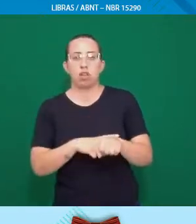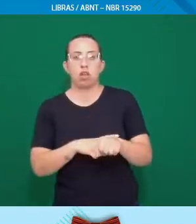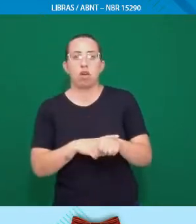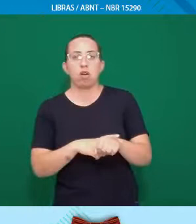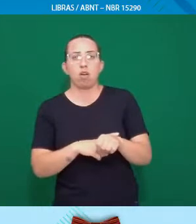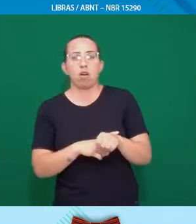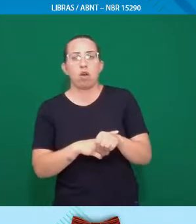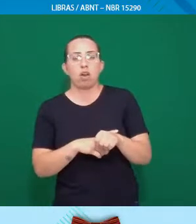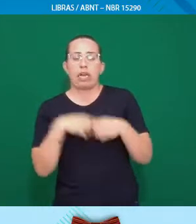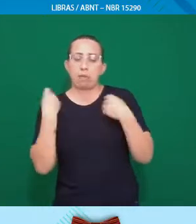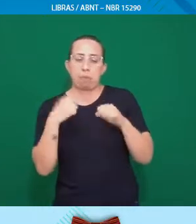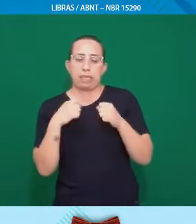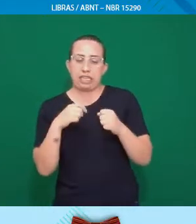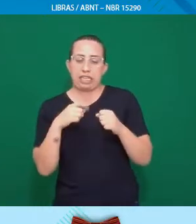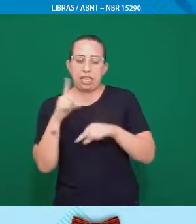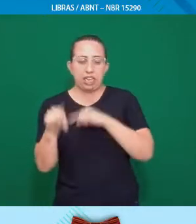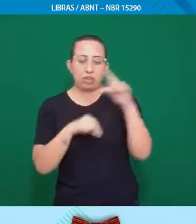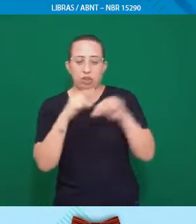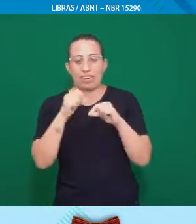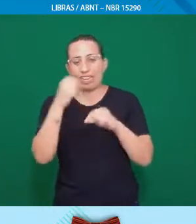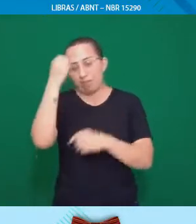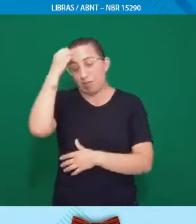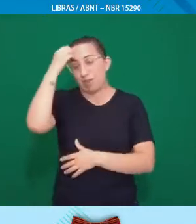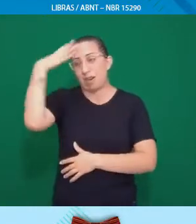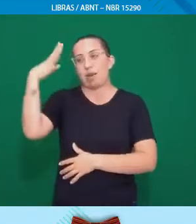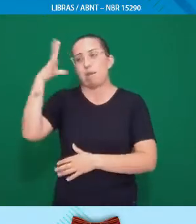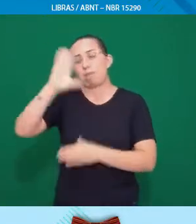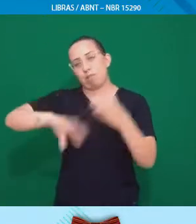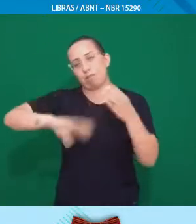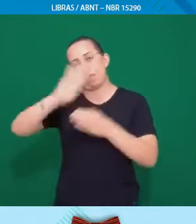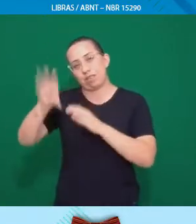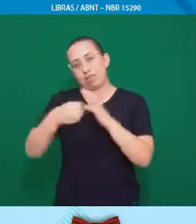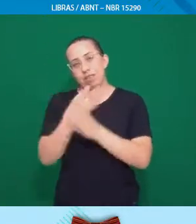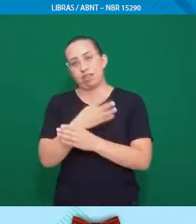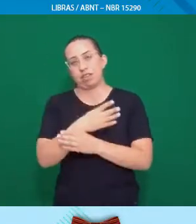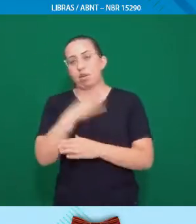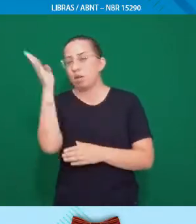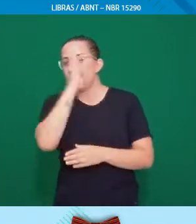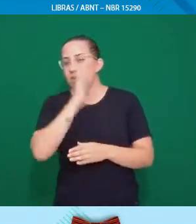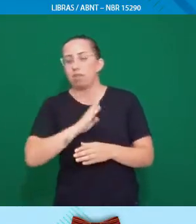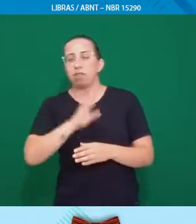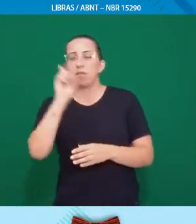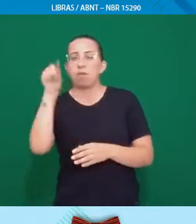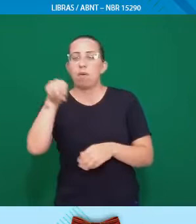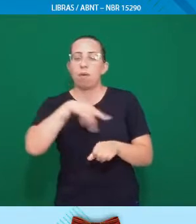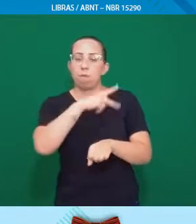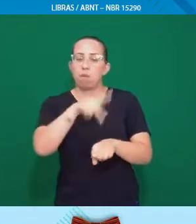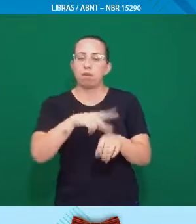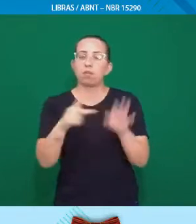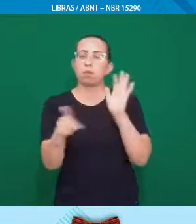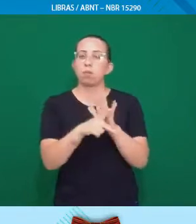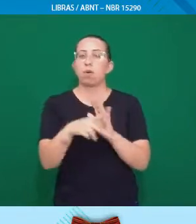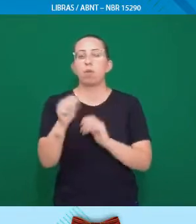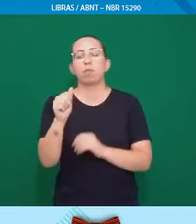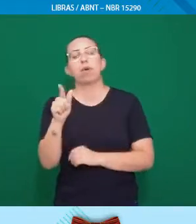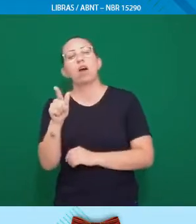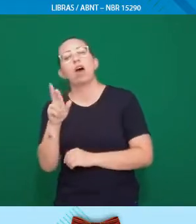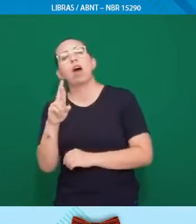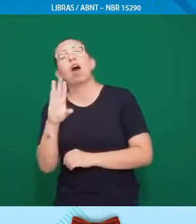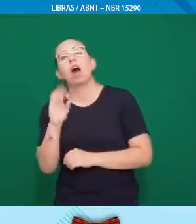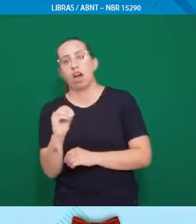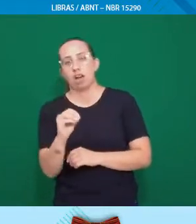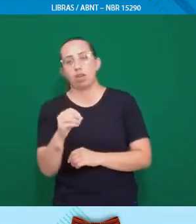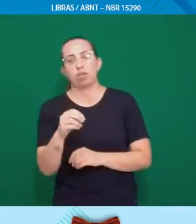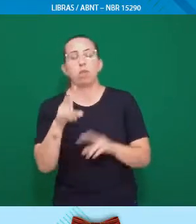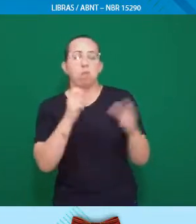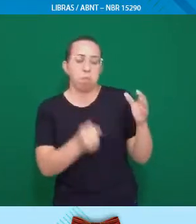vão lembrar da cidade de Campos Novos não lembrar do nosso agronegócio eu sempre falo o Brasil é um país Agro quem é acredita que seja diferente vive numa